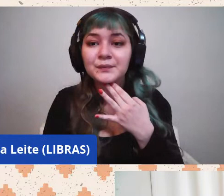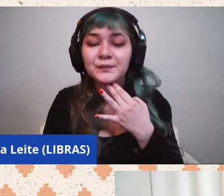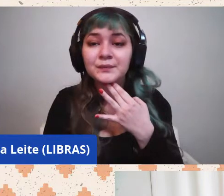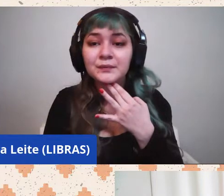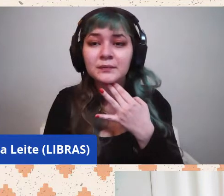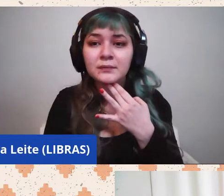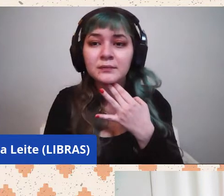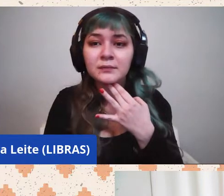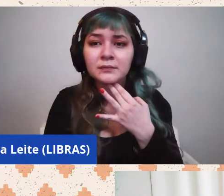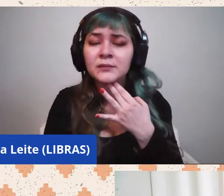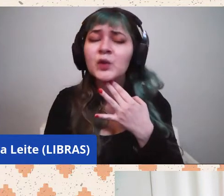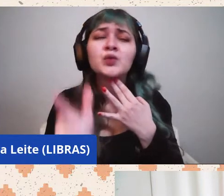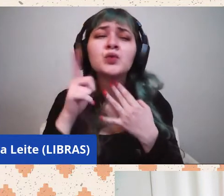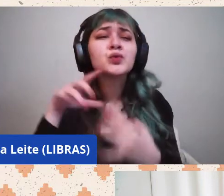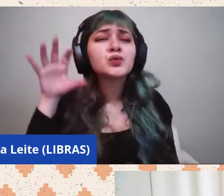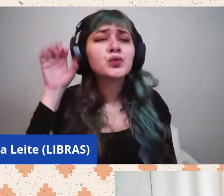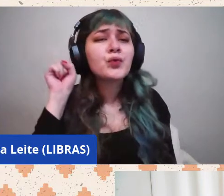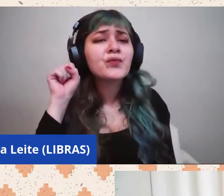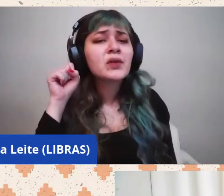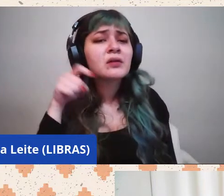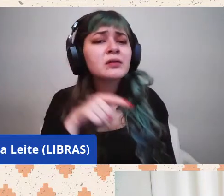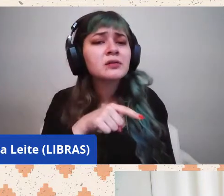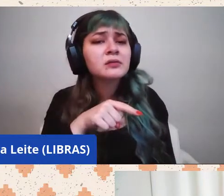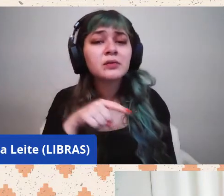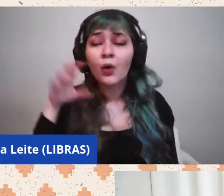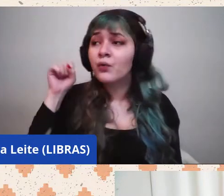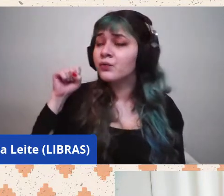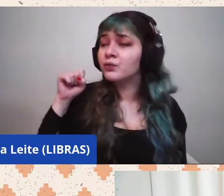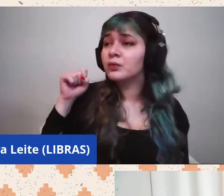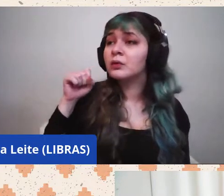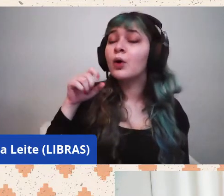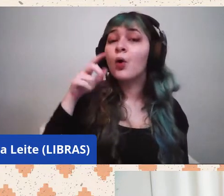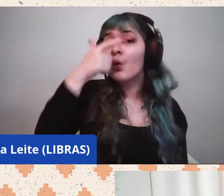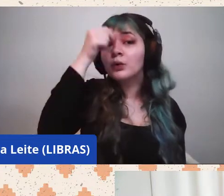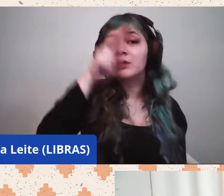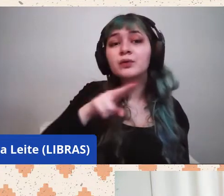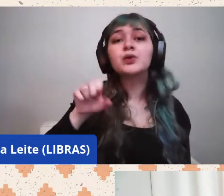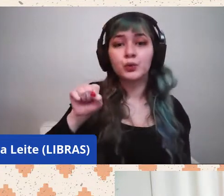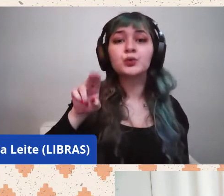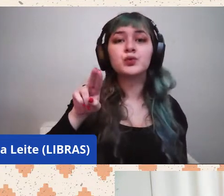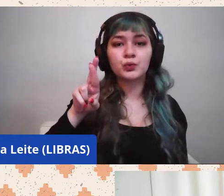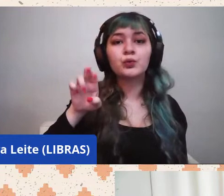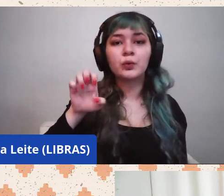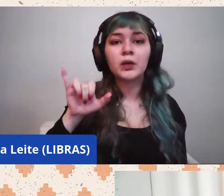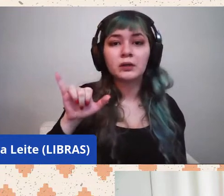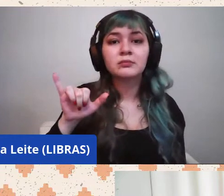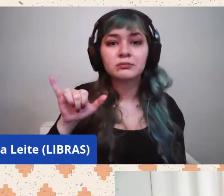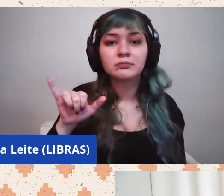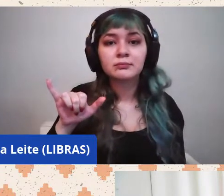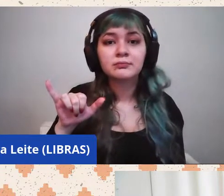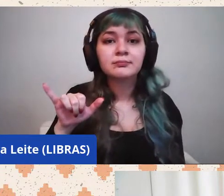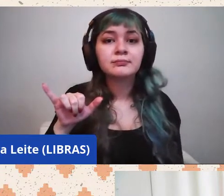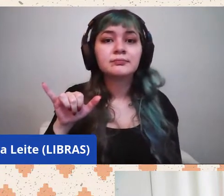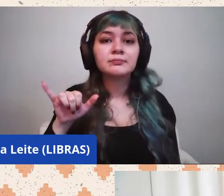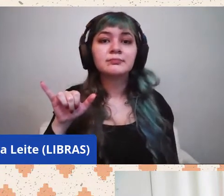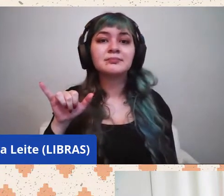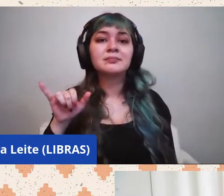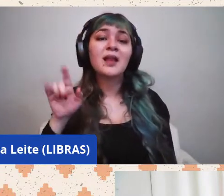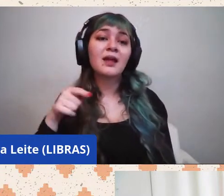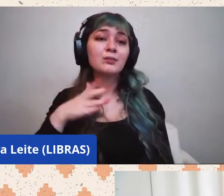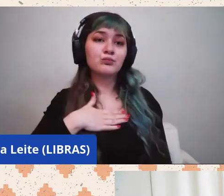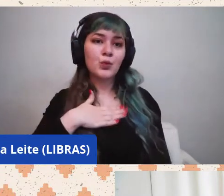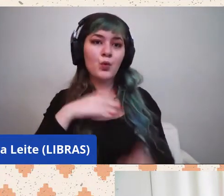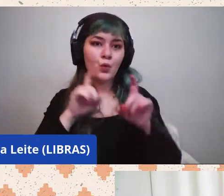Sem som. Eu não tô te ouvindo. University Tá of ouvindo, Surrey. Clara? Ah, sim, então é algum problema meu